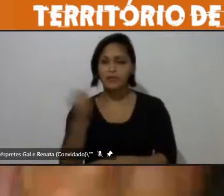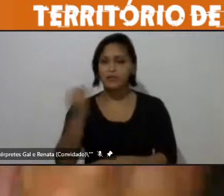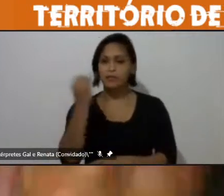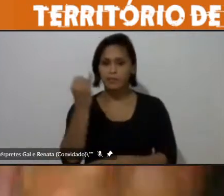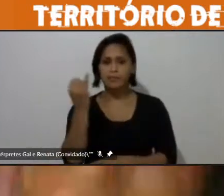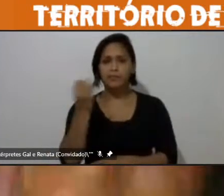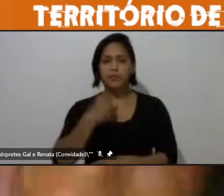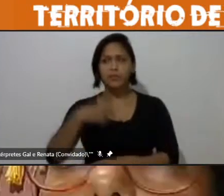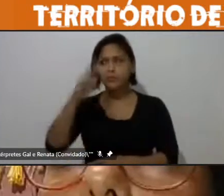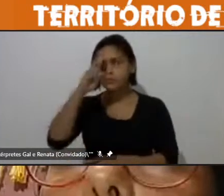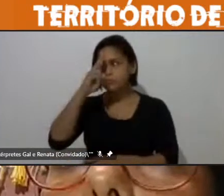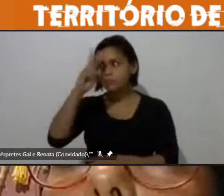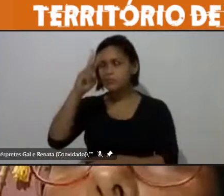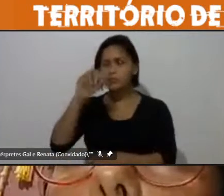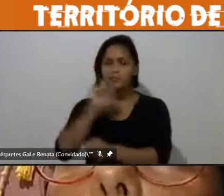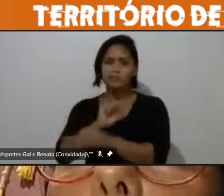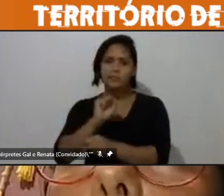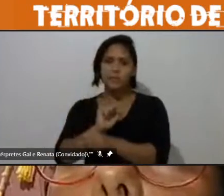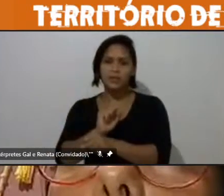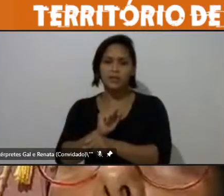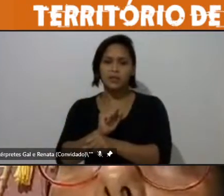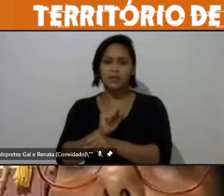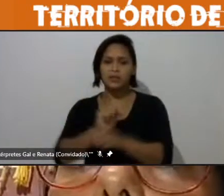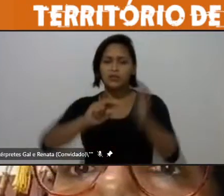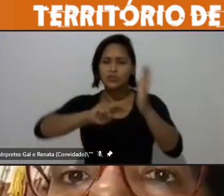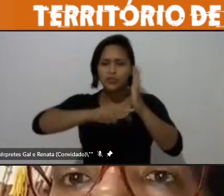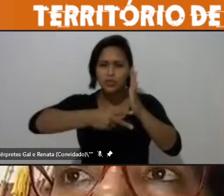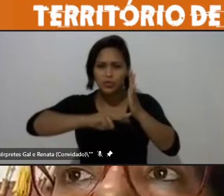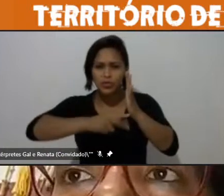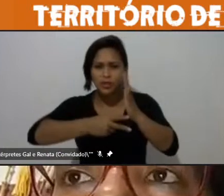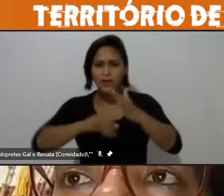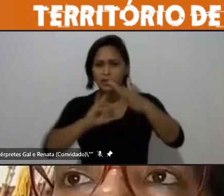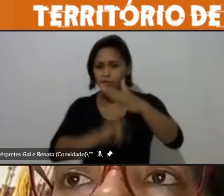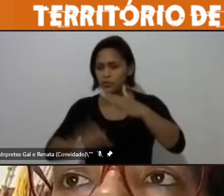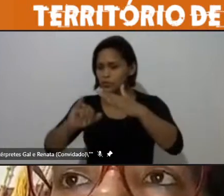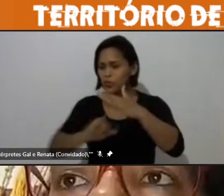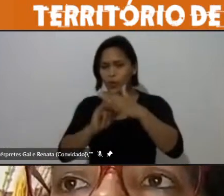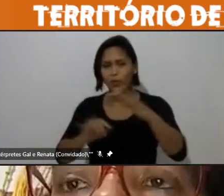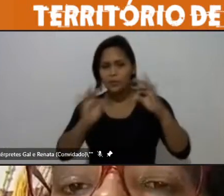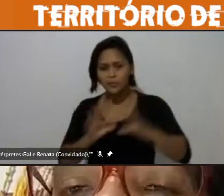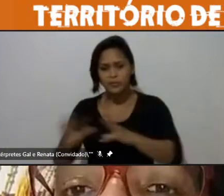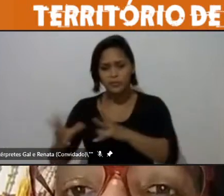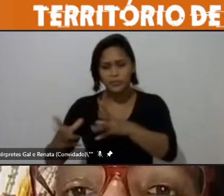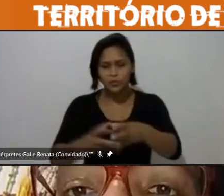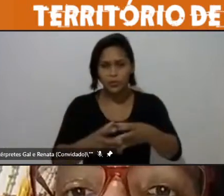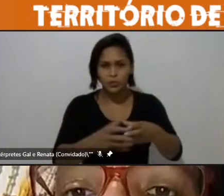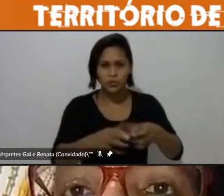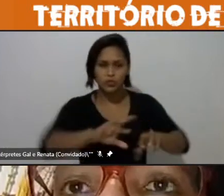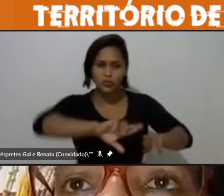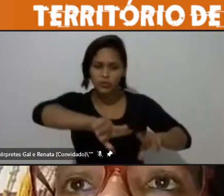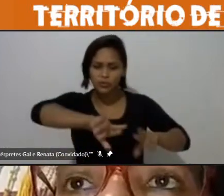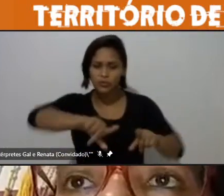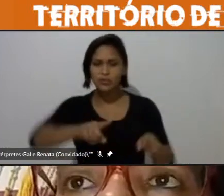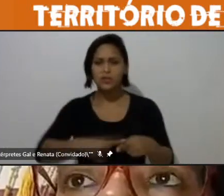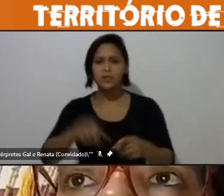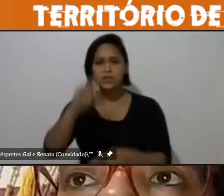gente refletir sobre o papel dos movimentos, dos sindicatos, das entidades, no sentido da